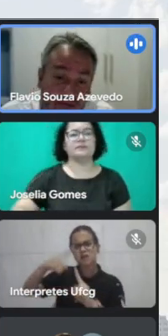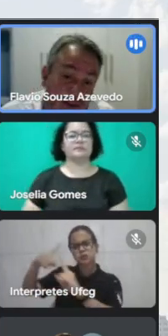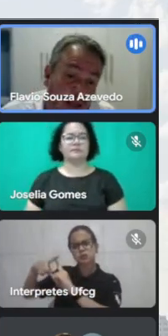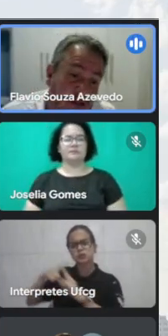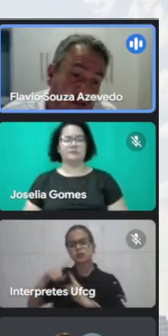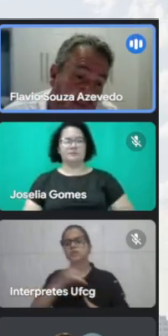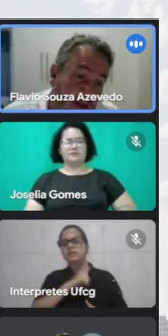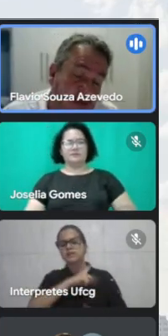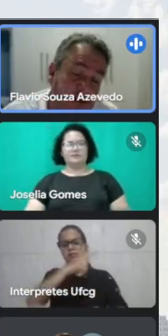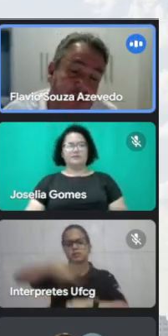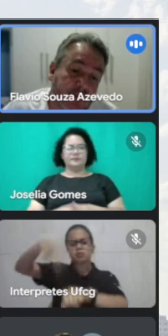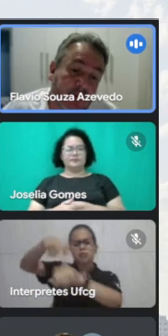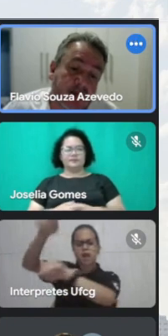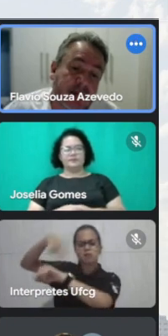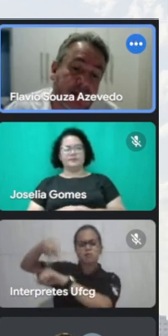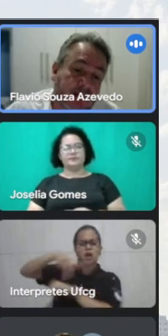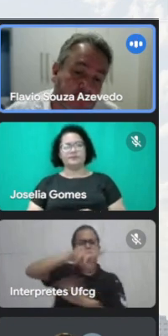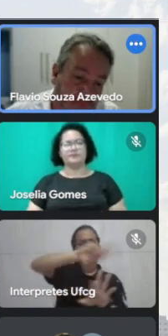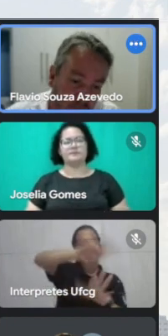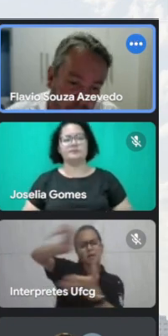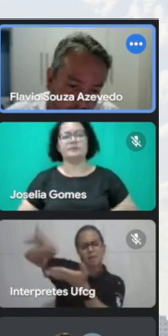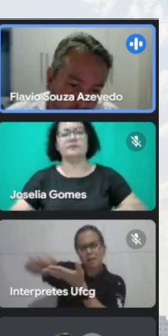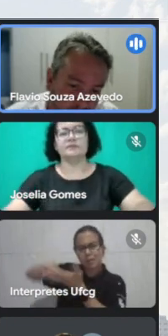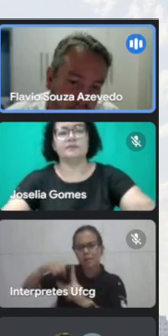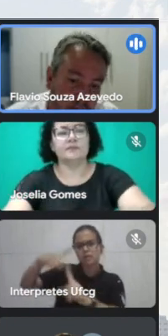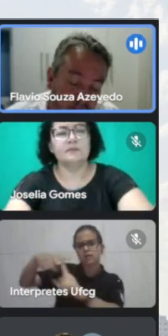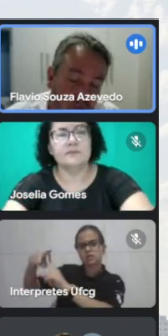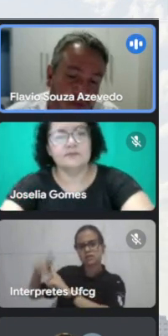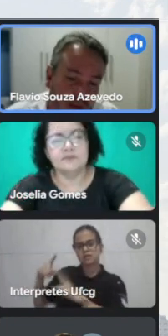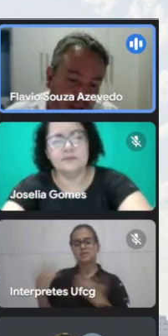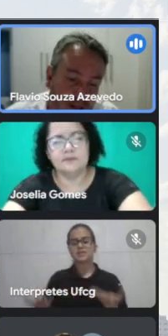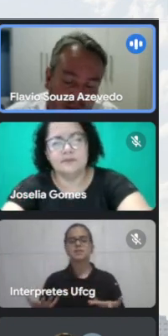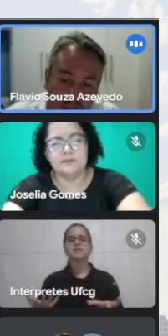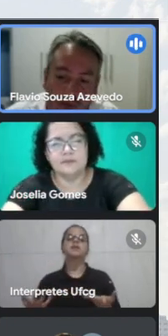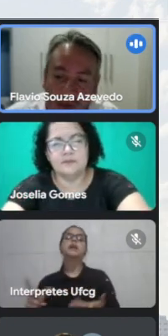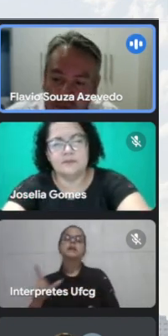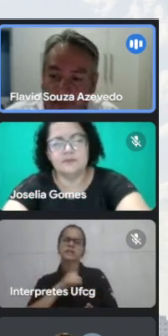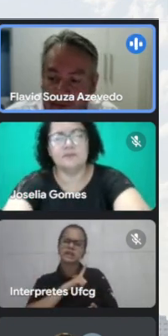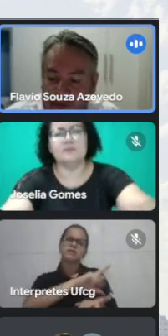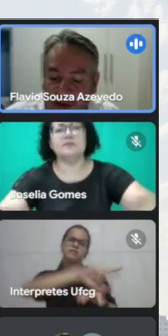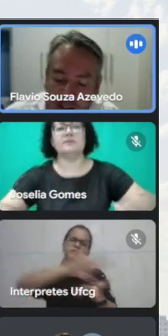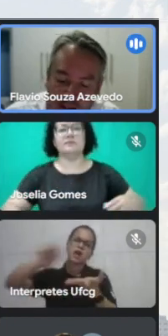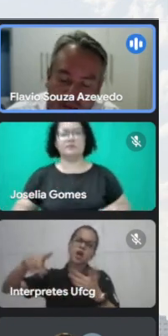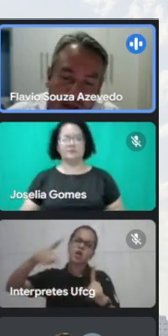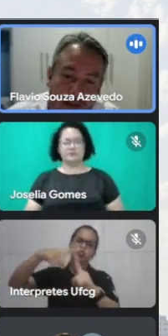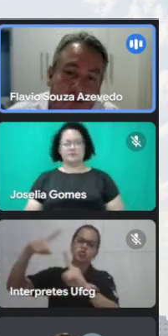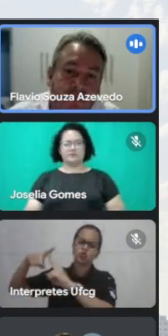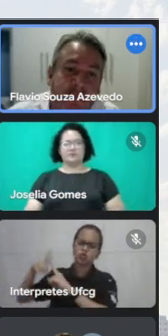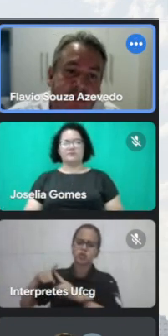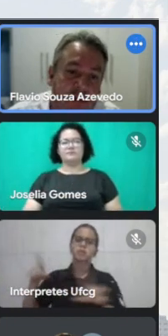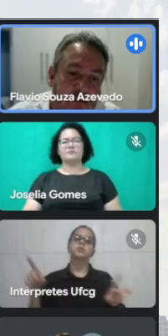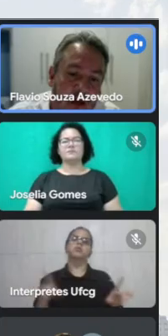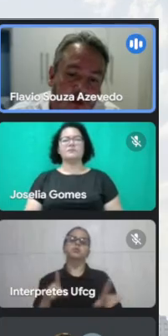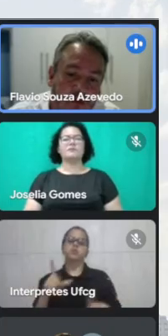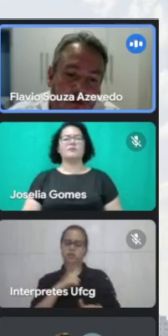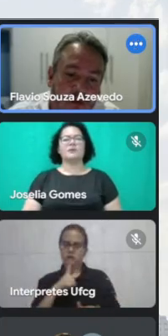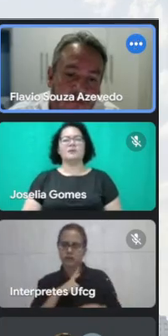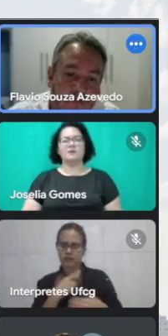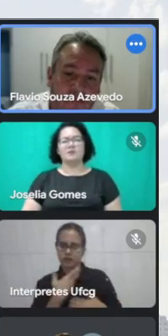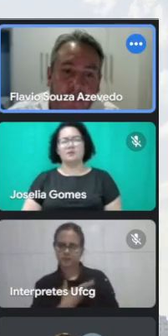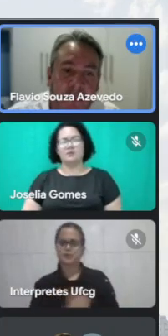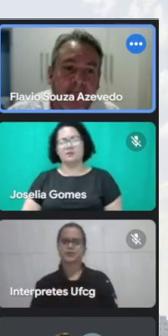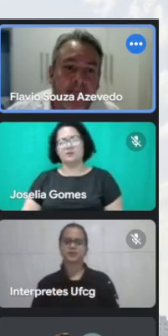uma infinidade de espécies dessas plantas, né? Pelo tipo, mesmo diferentes tipos e diferentes espécies dessas